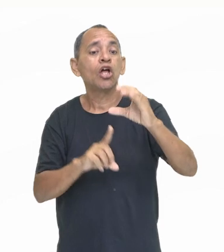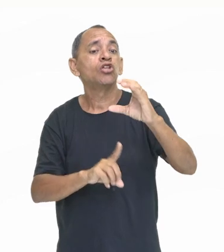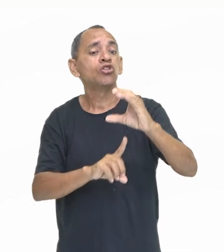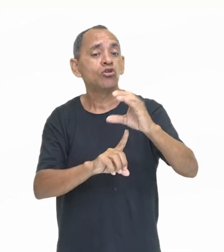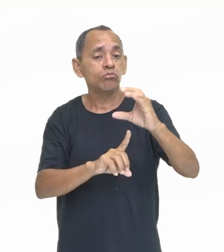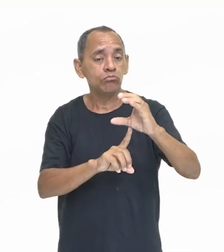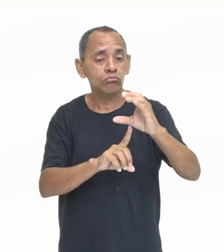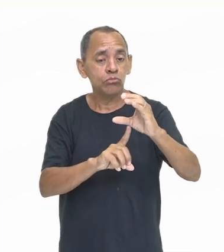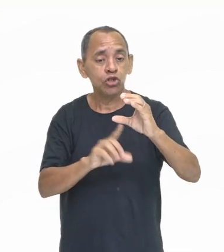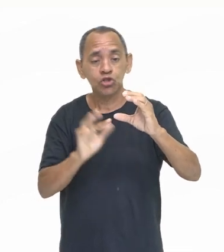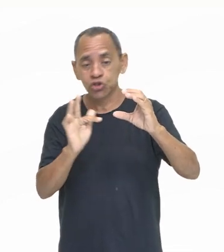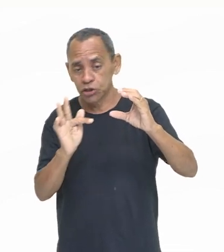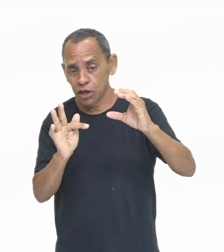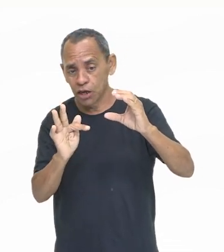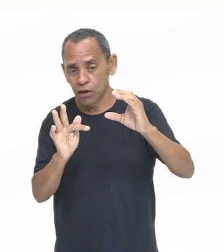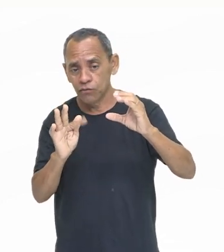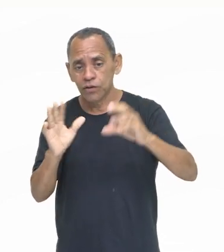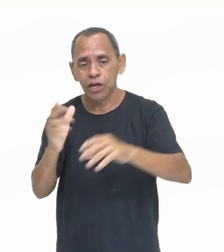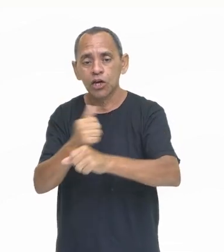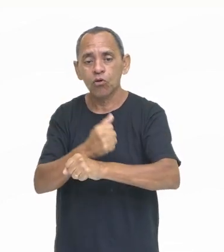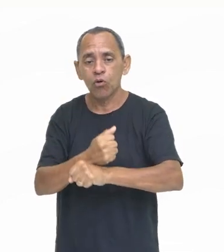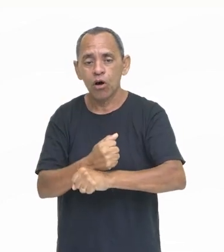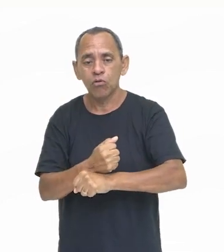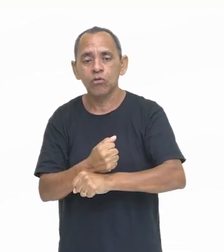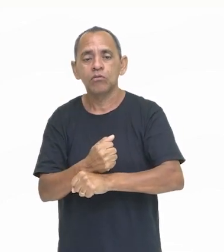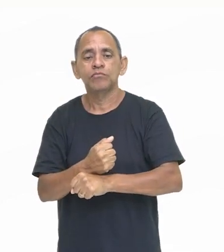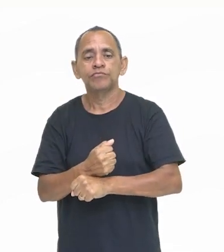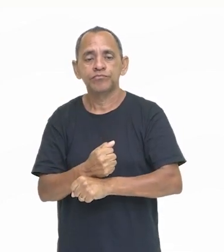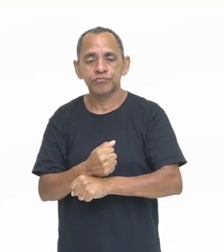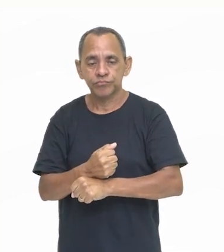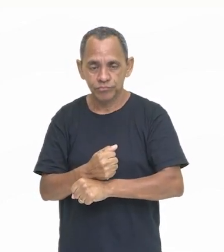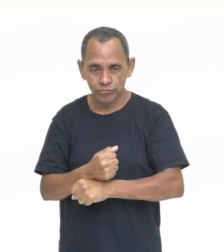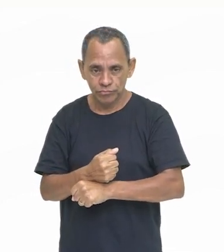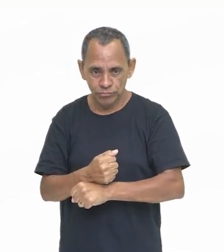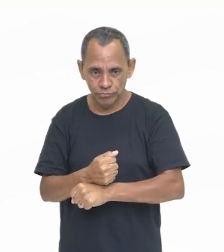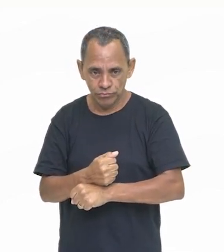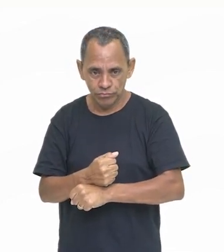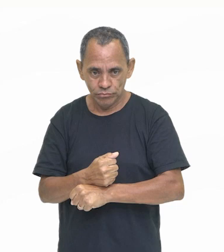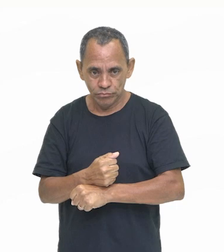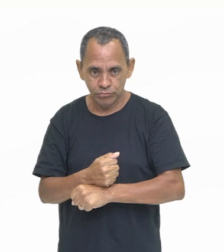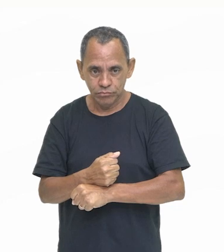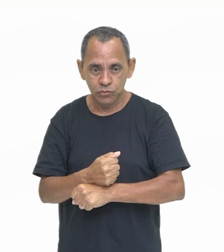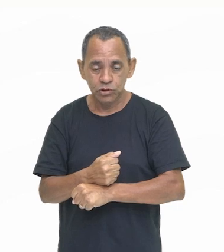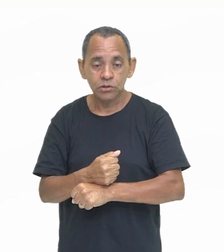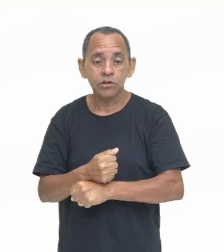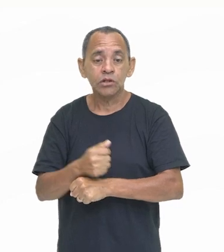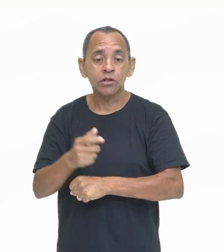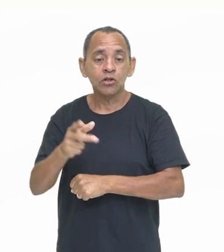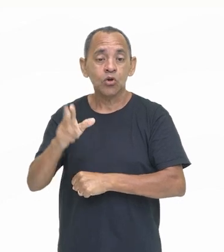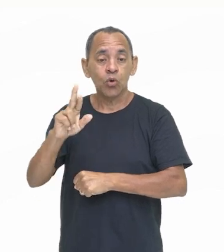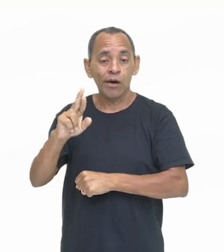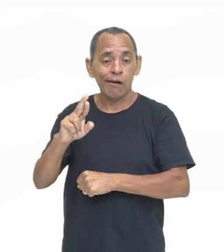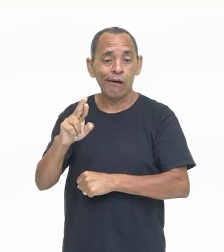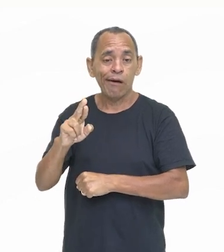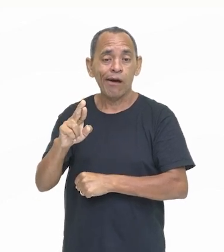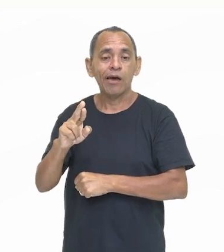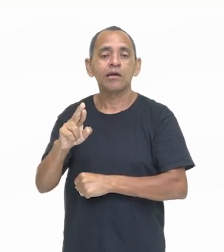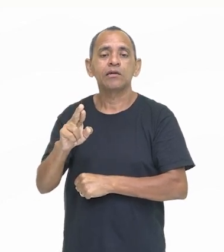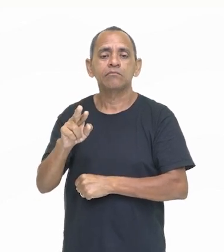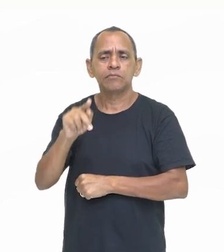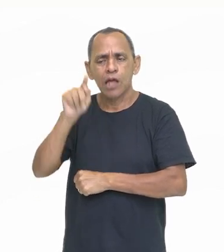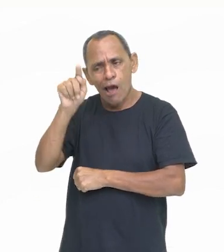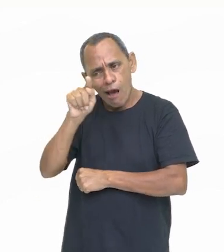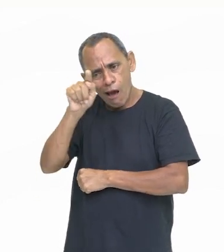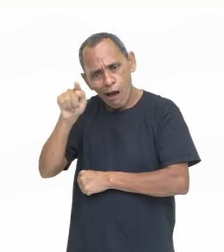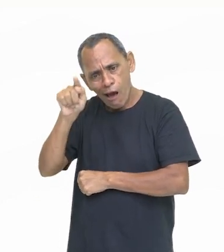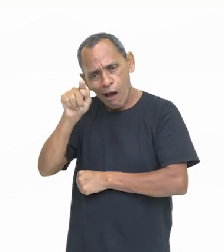a gente pode escrever que o domínio da função é um R asterisco, tá? O R com